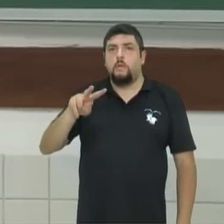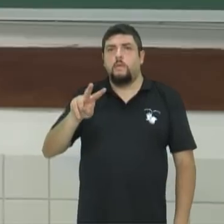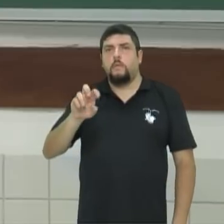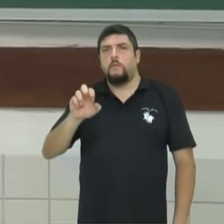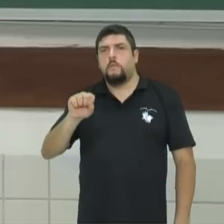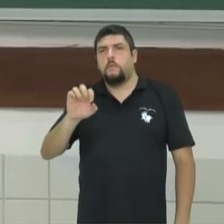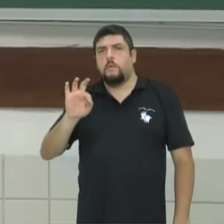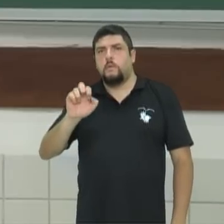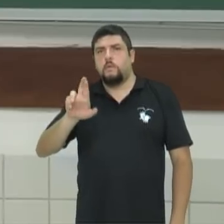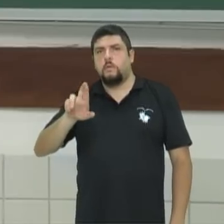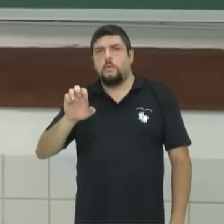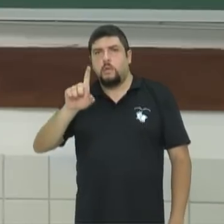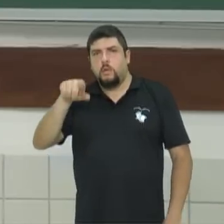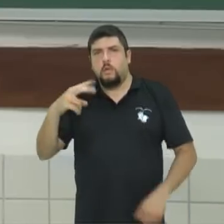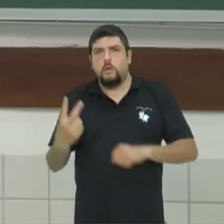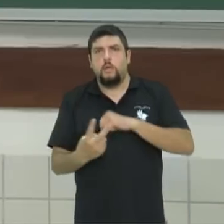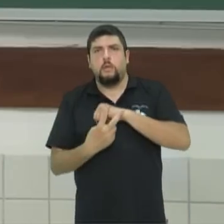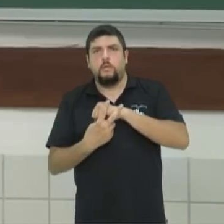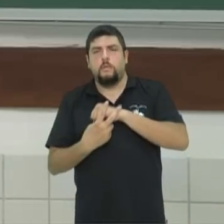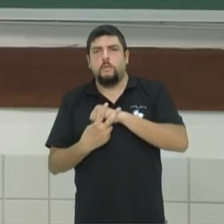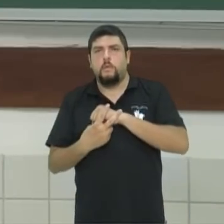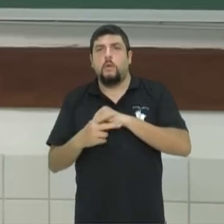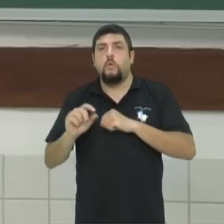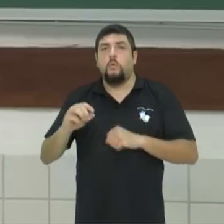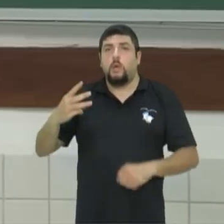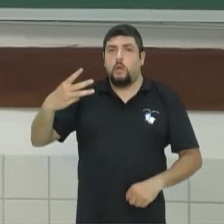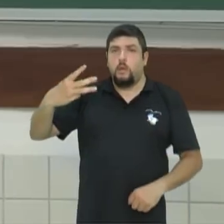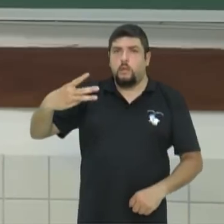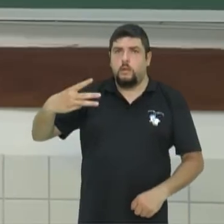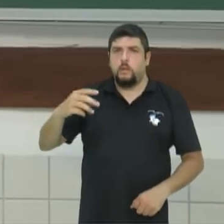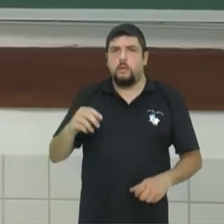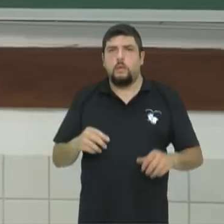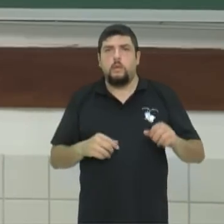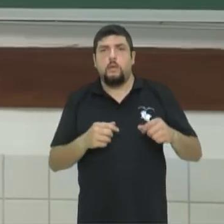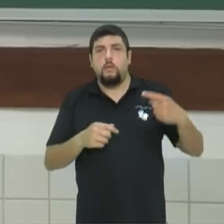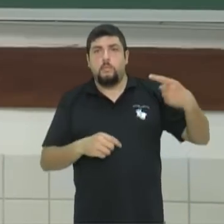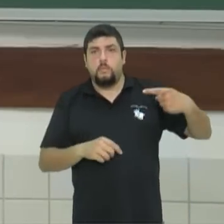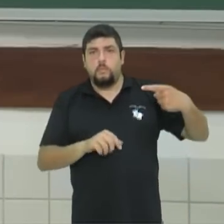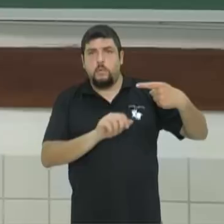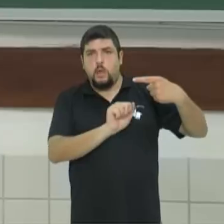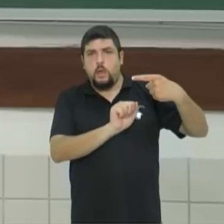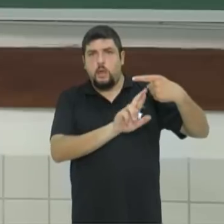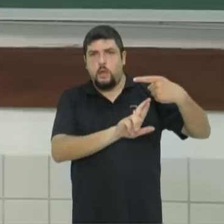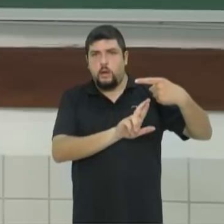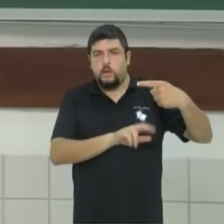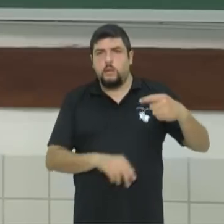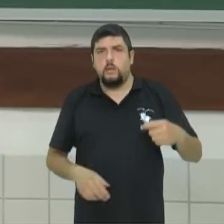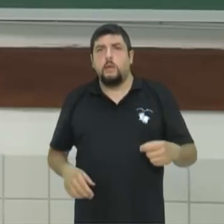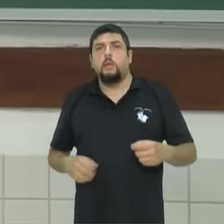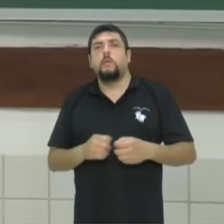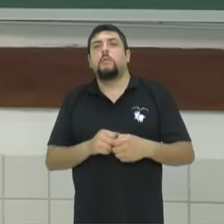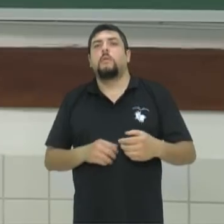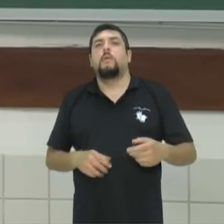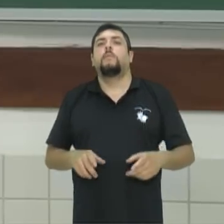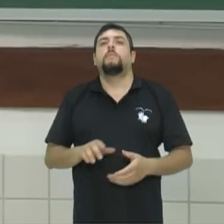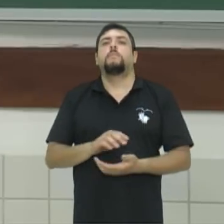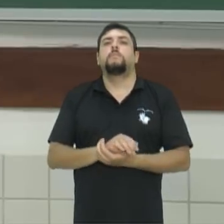da terceira conjugação, inclusive porque termina em ir, lembram? Verbo da primeira conjugação termina em ar, amar, brincar,